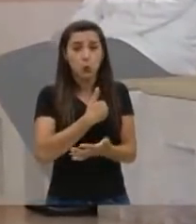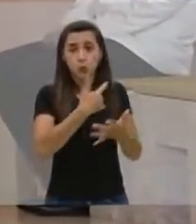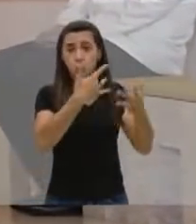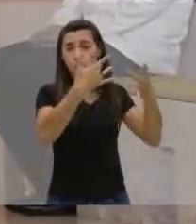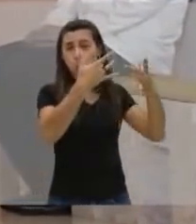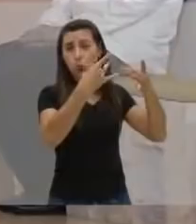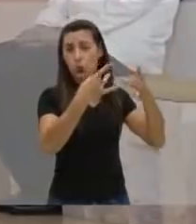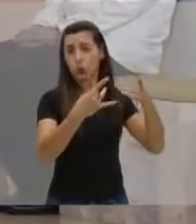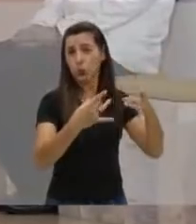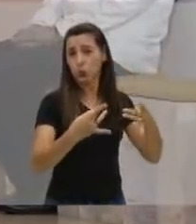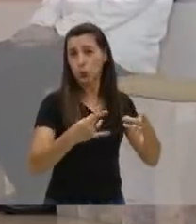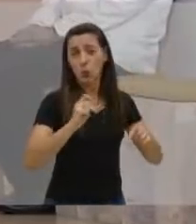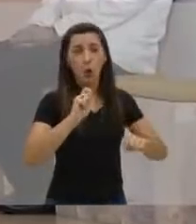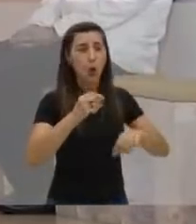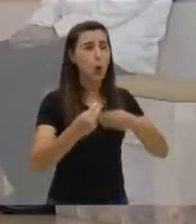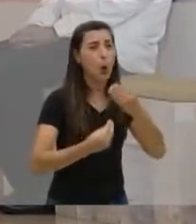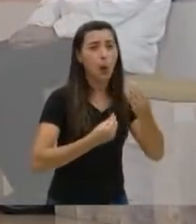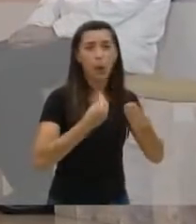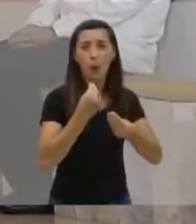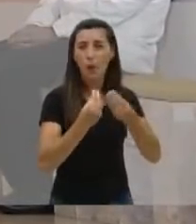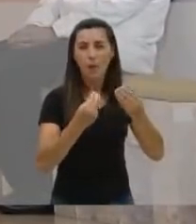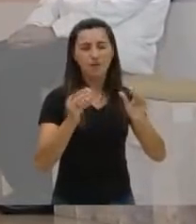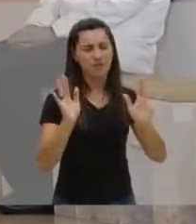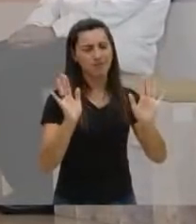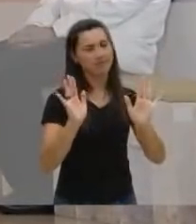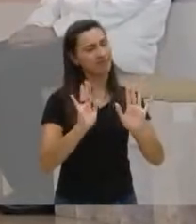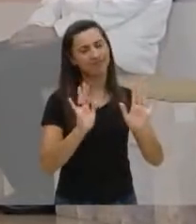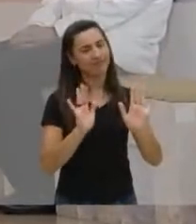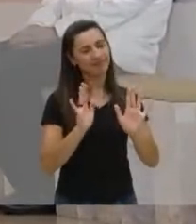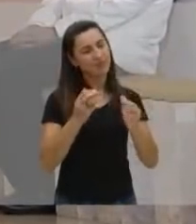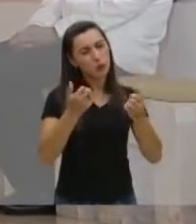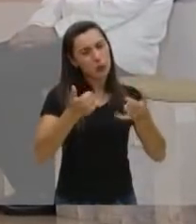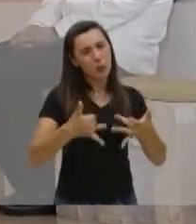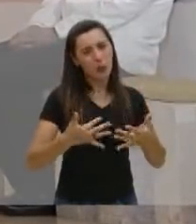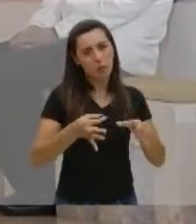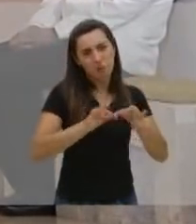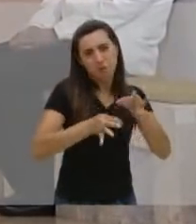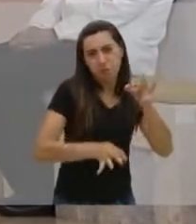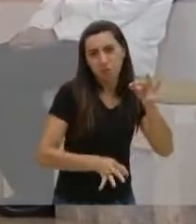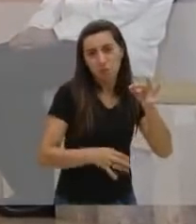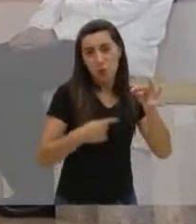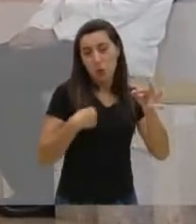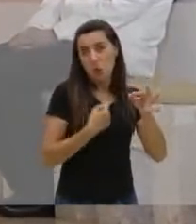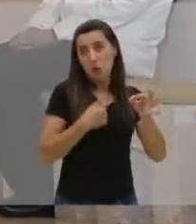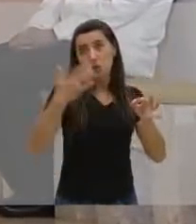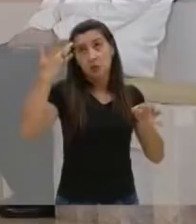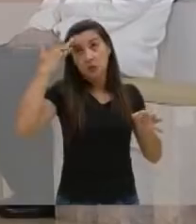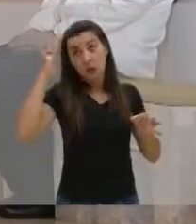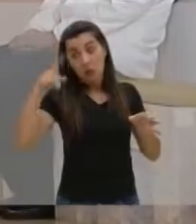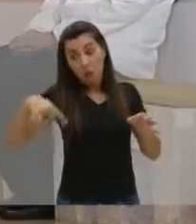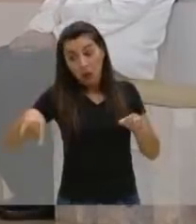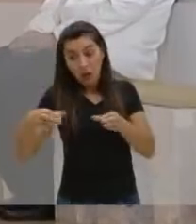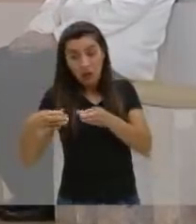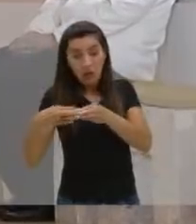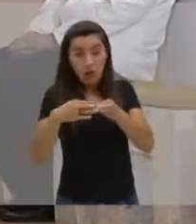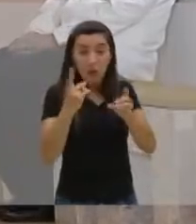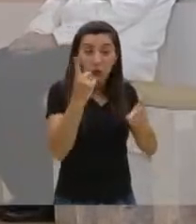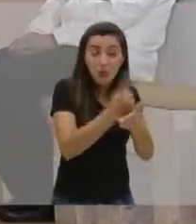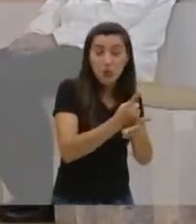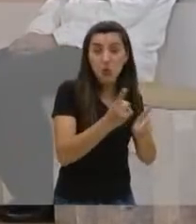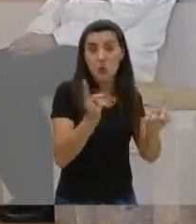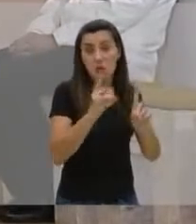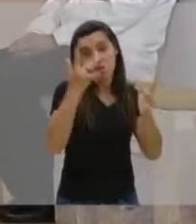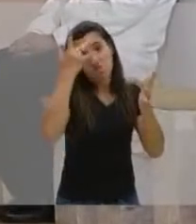evangelista, ele não diz como foi o encontro. Não sabemos se foi bem sucedido, se não foi bem